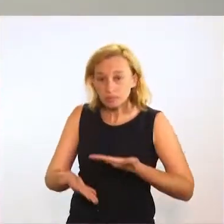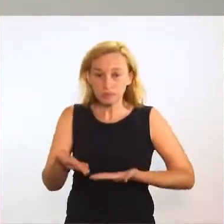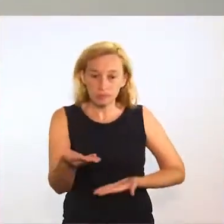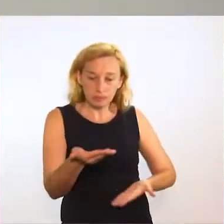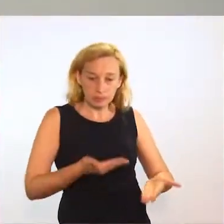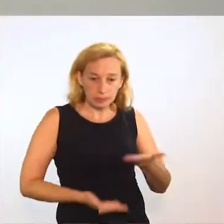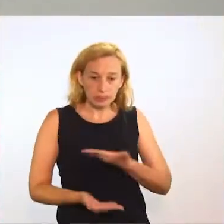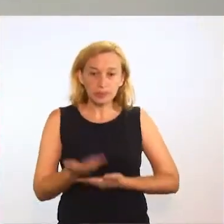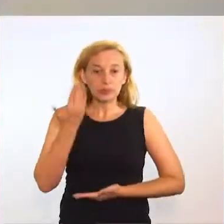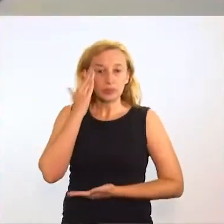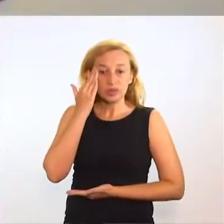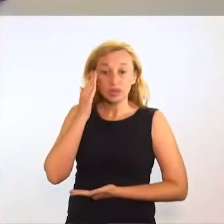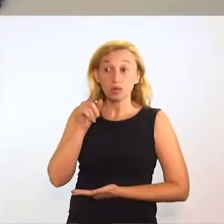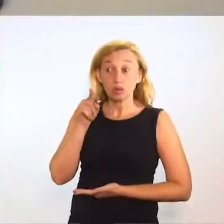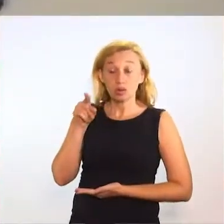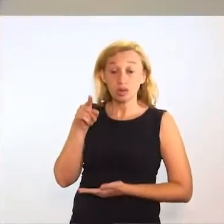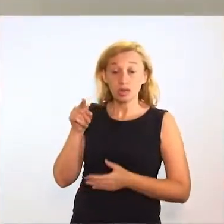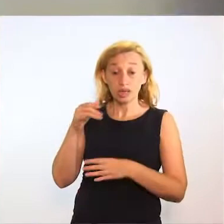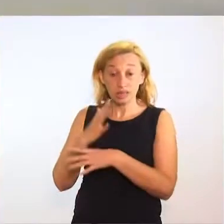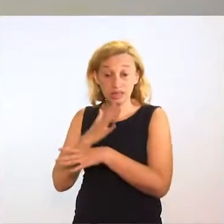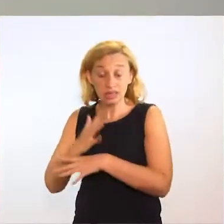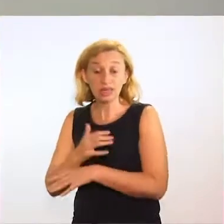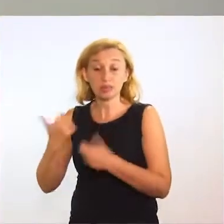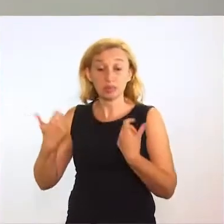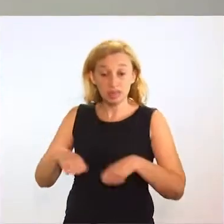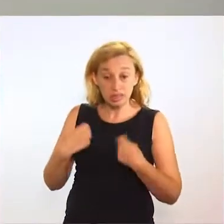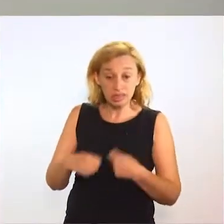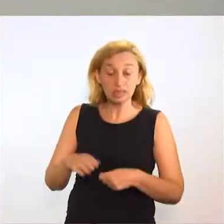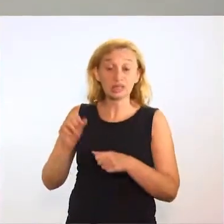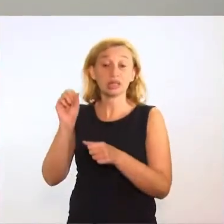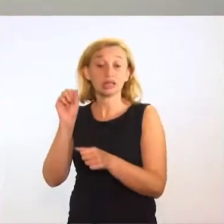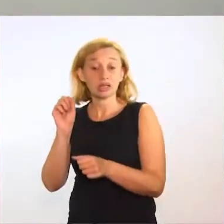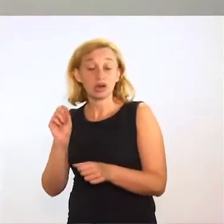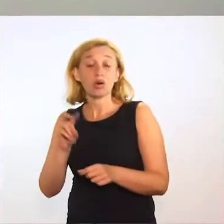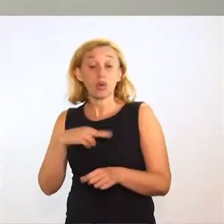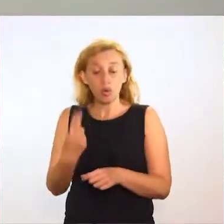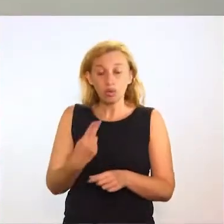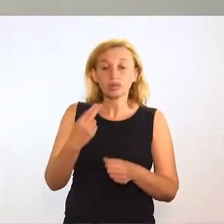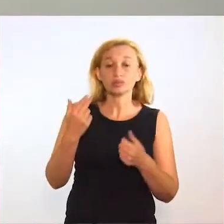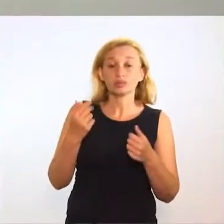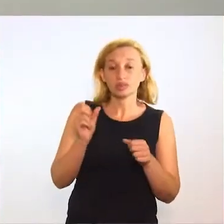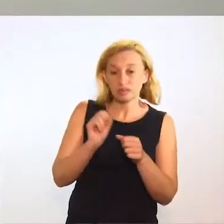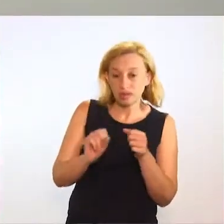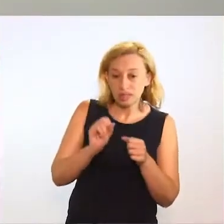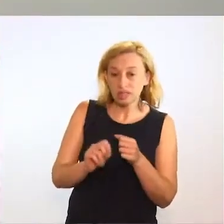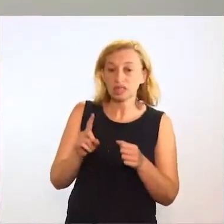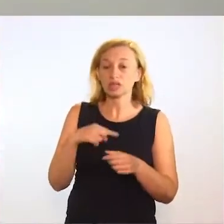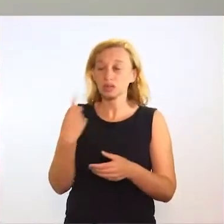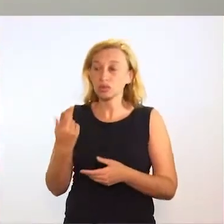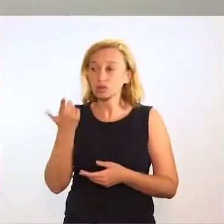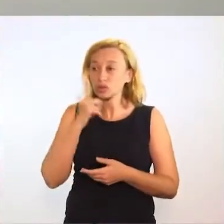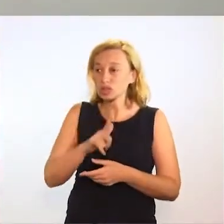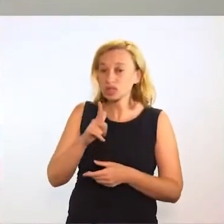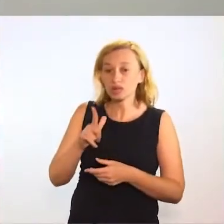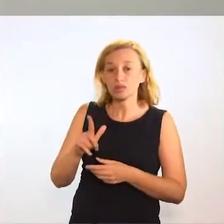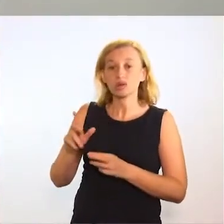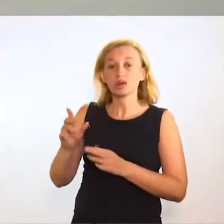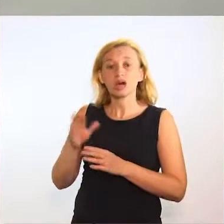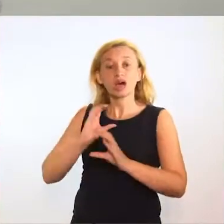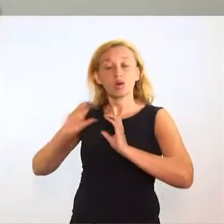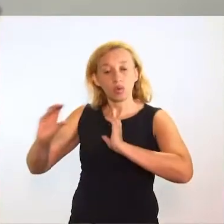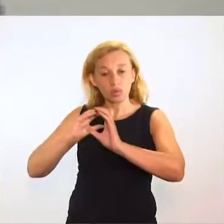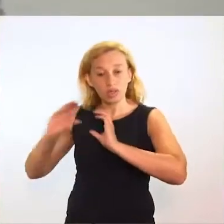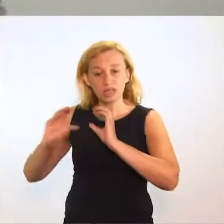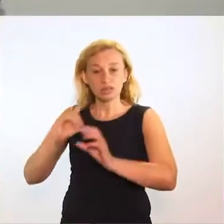cidades, que isso também é muito importante, entender o que uma cidade está fazendo e o que outra está fazendo, e fazer com que isso seja um fluxo de trabalho que a gente consiga